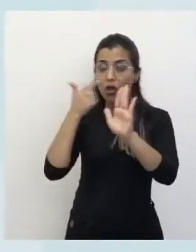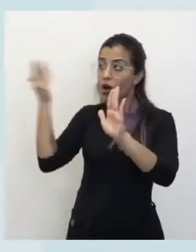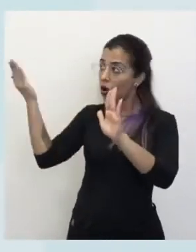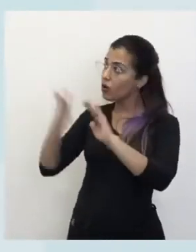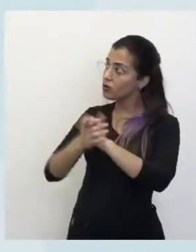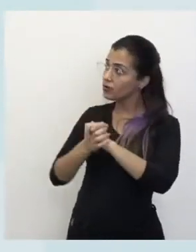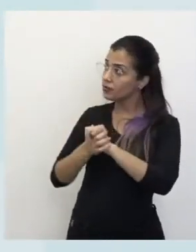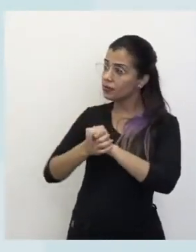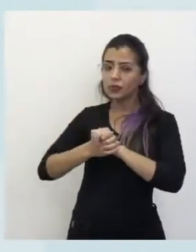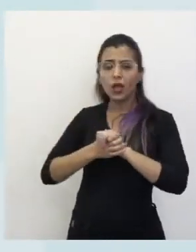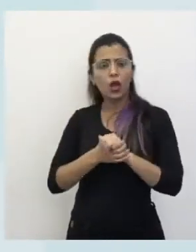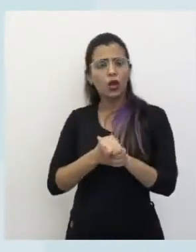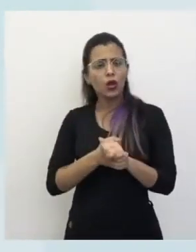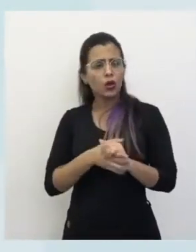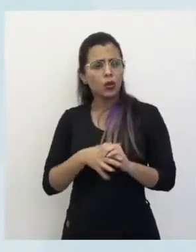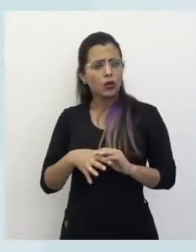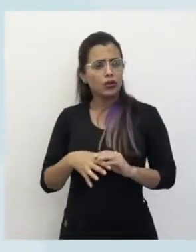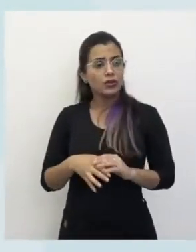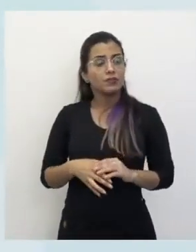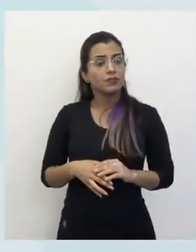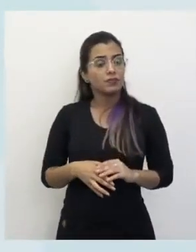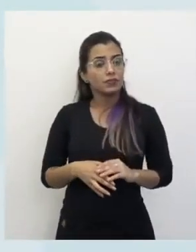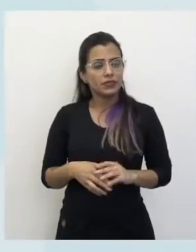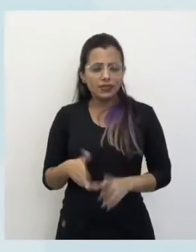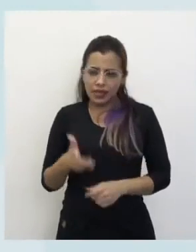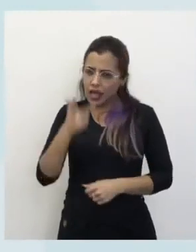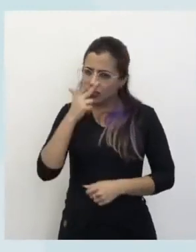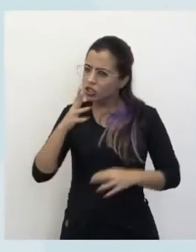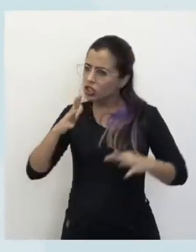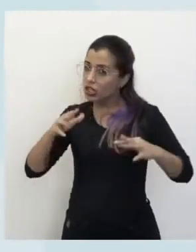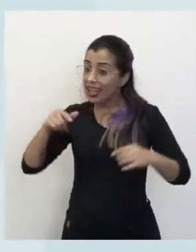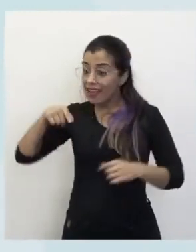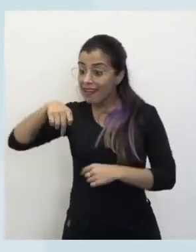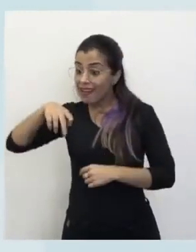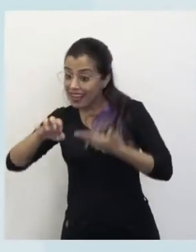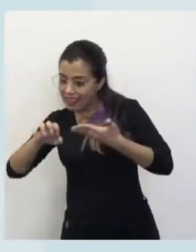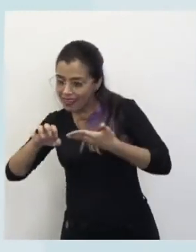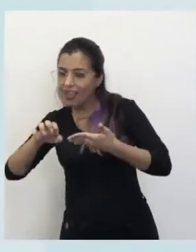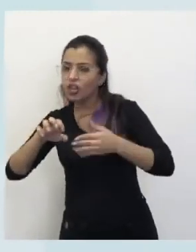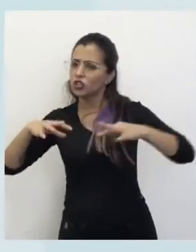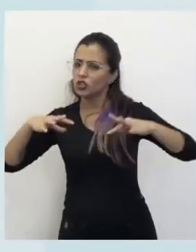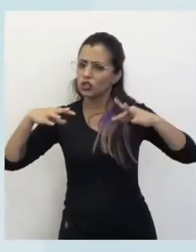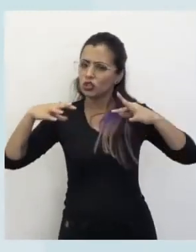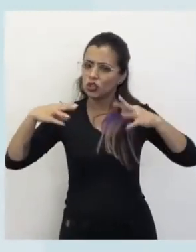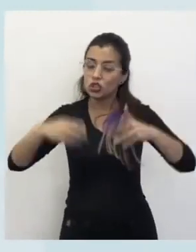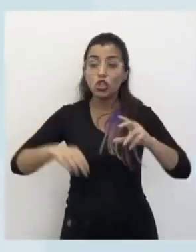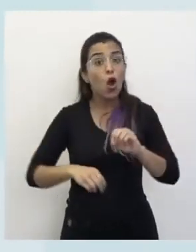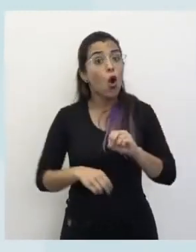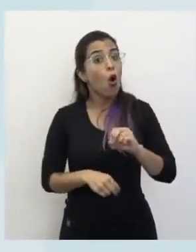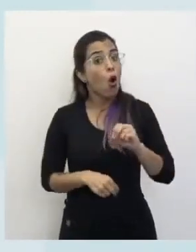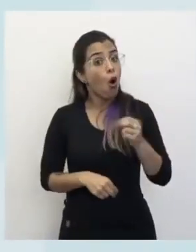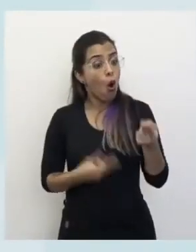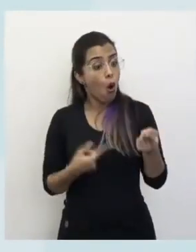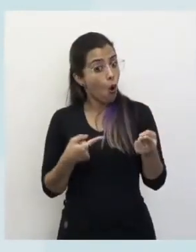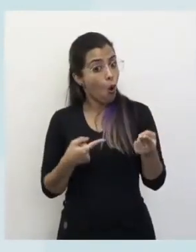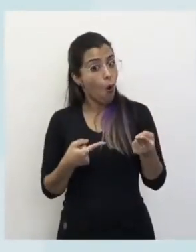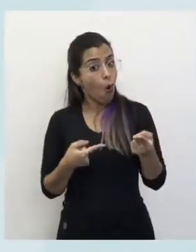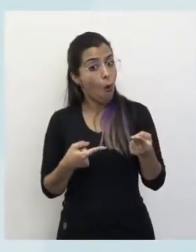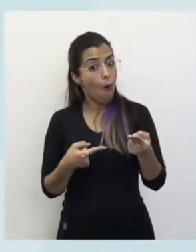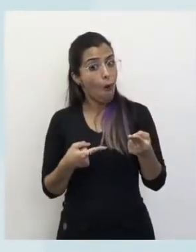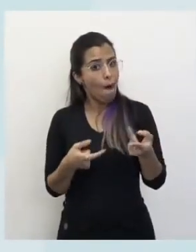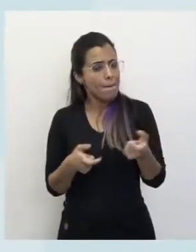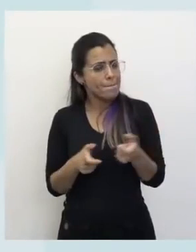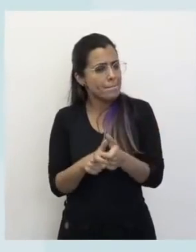que todos, ou ao menos a maioria dos Brasileiros compreendem